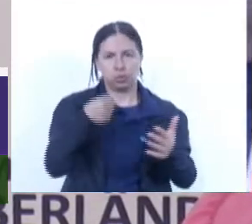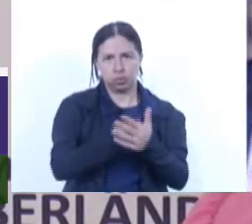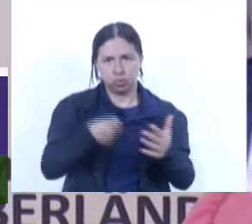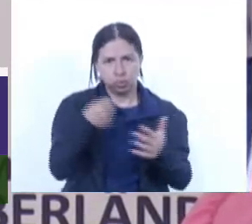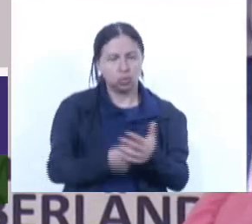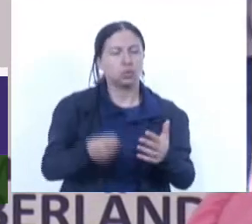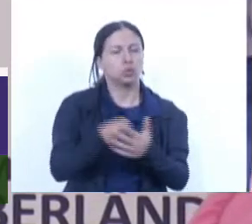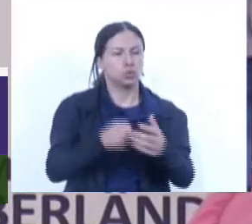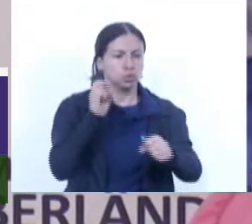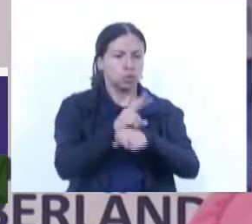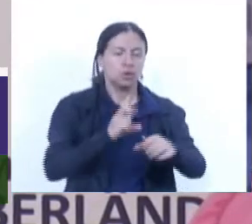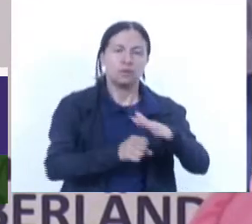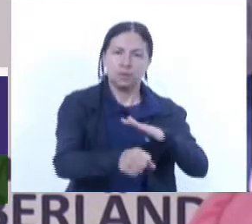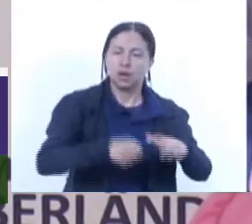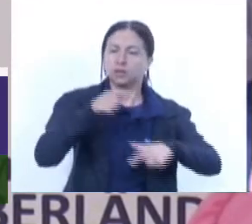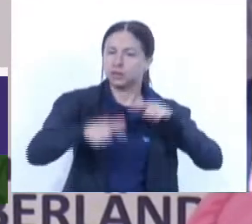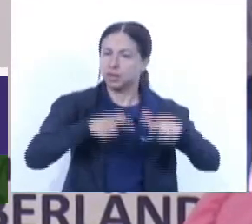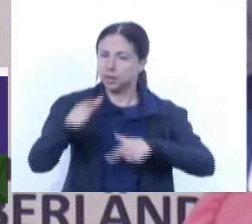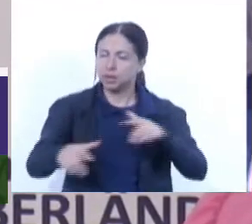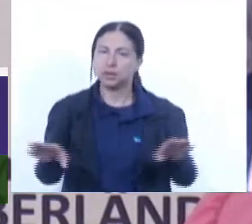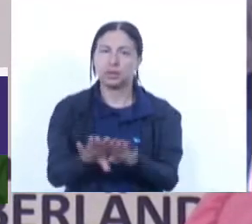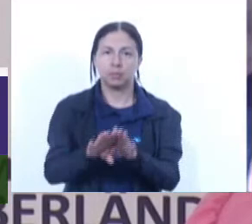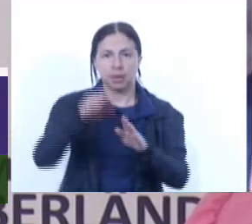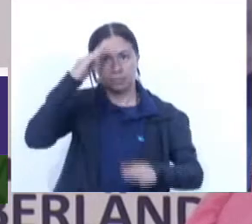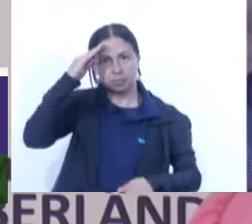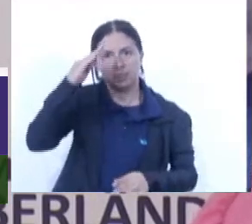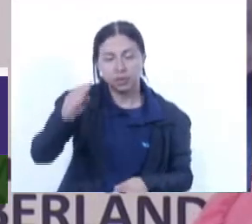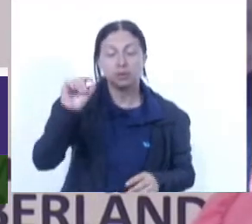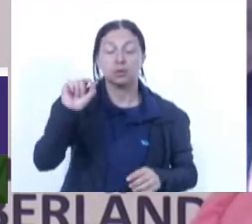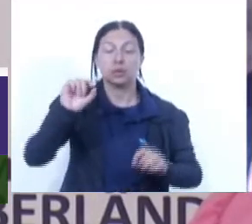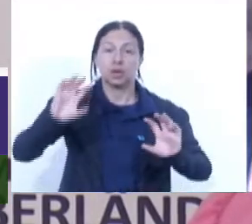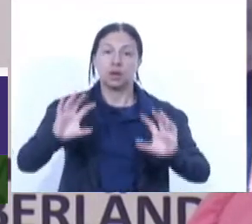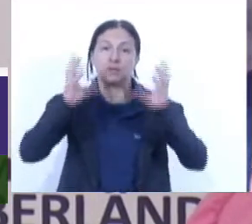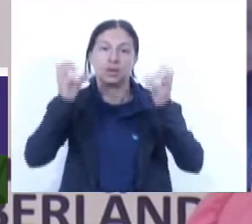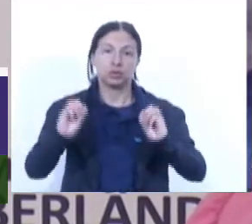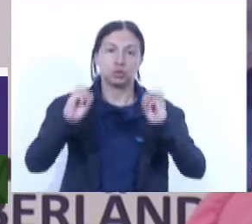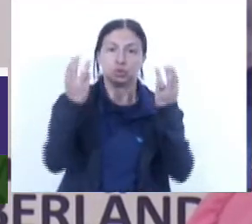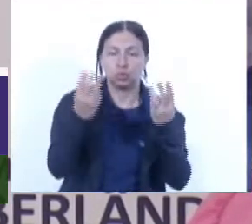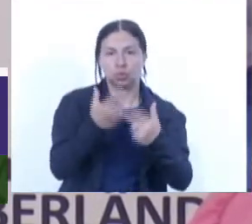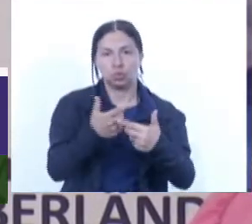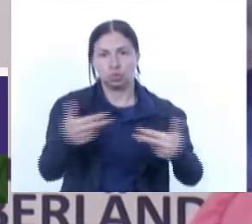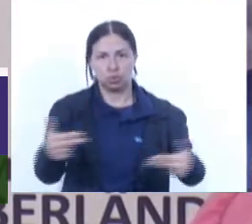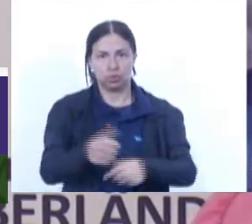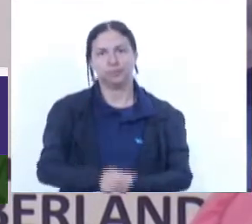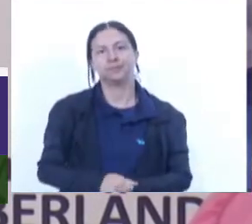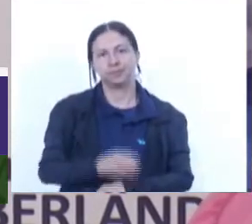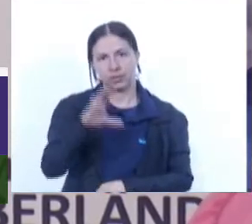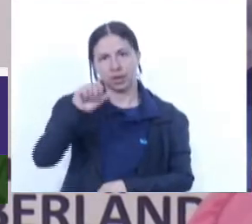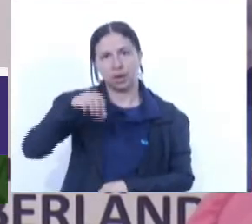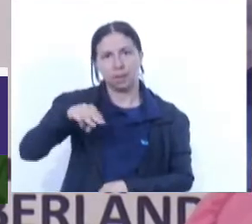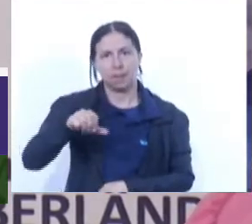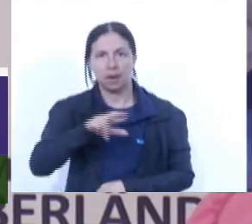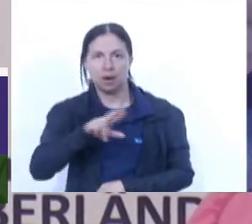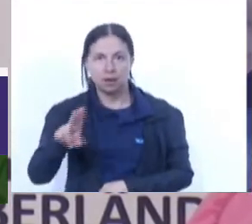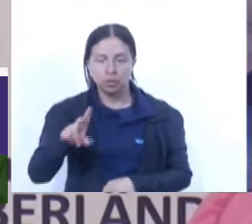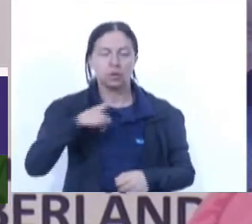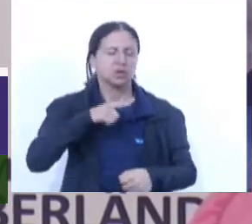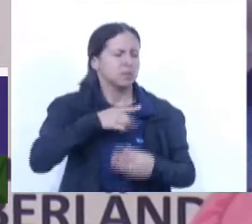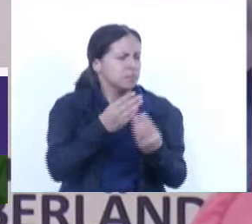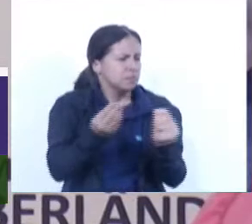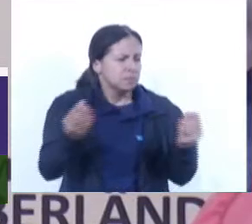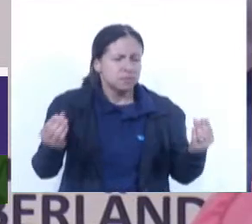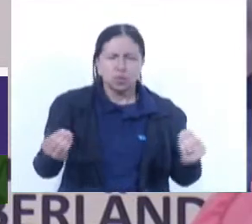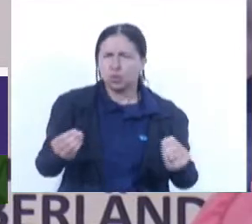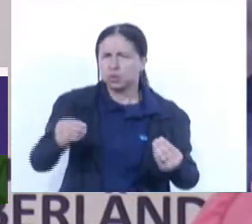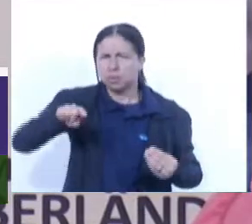geração de emprego e renda principalmente através da realização de grandes shows e eventos Como é o Camaro e nós temos milhares de pessoas trabalhando eu